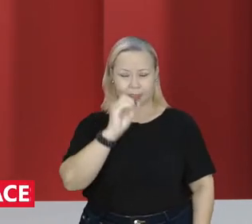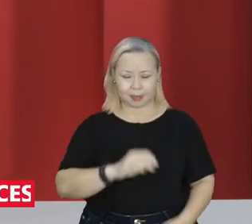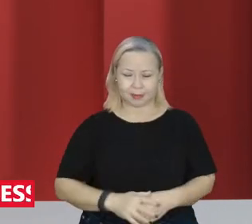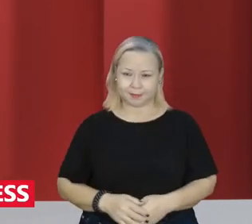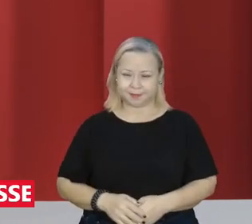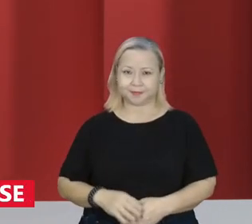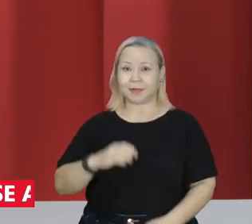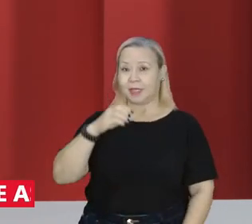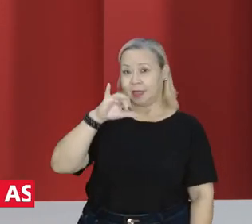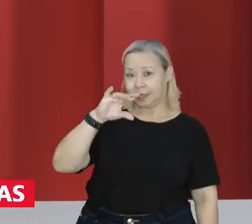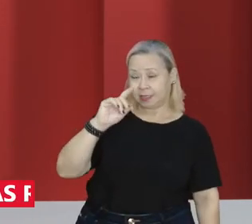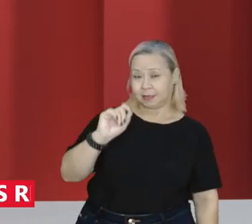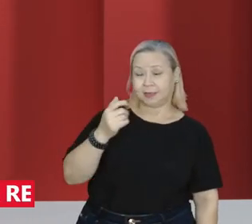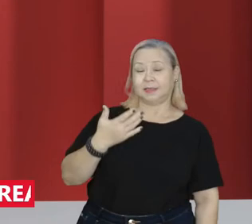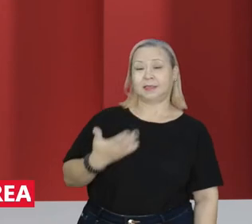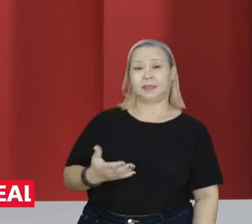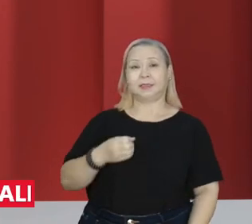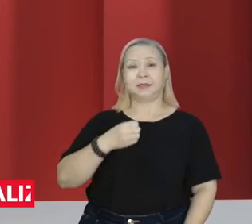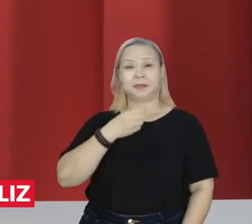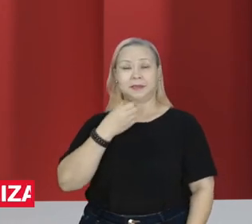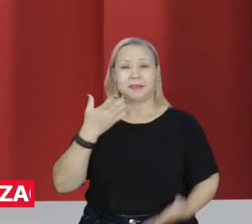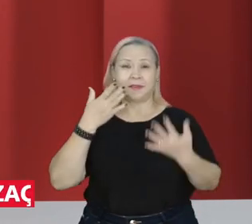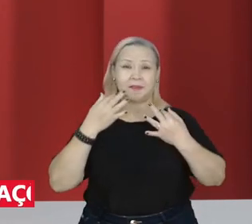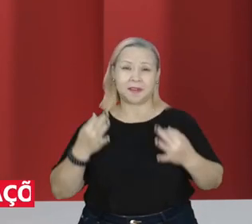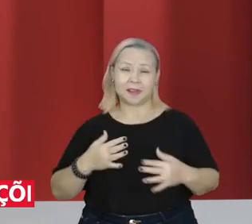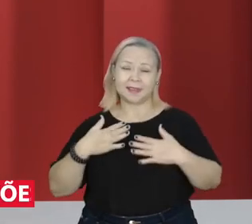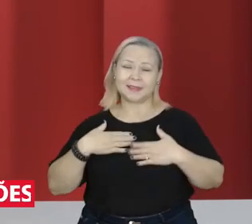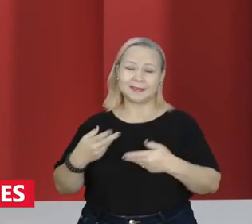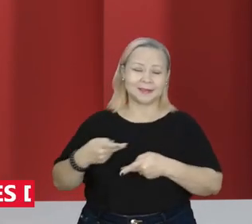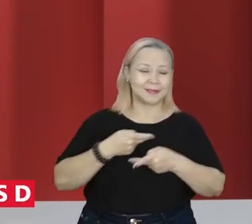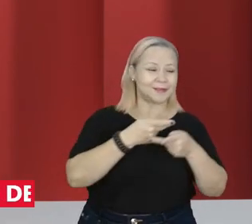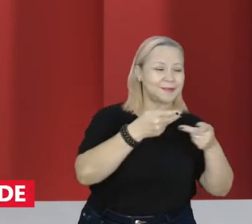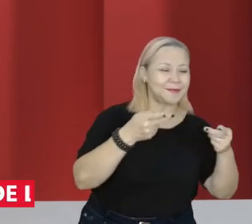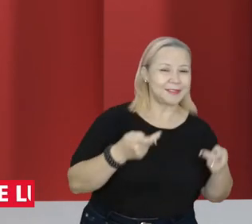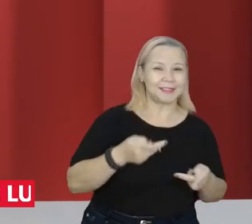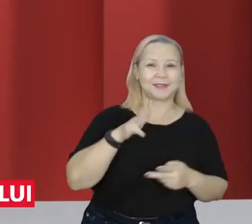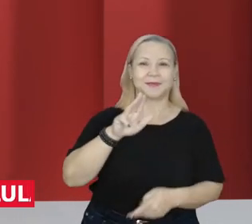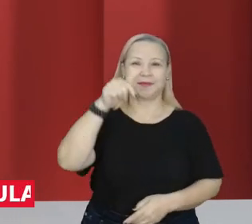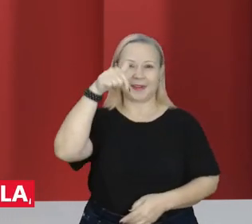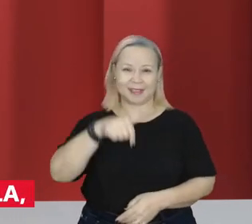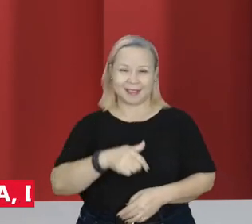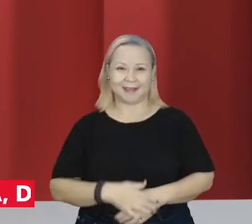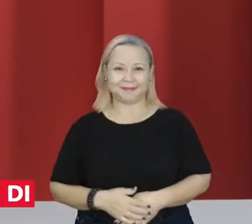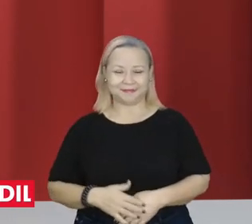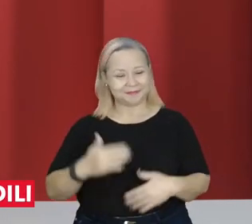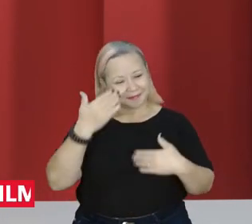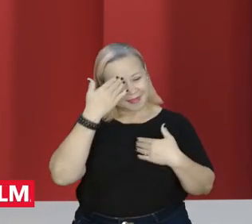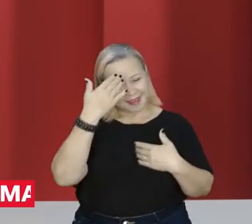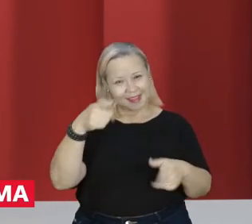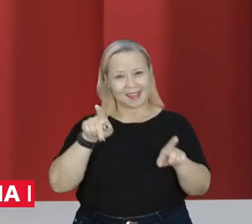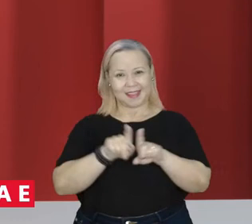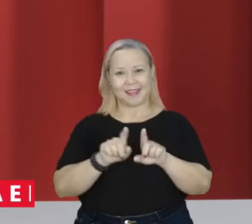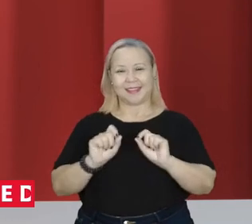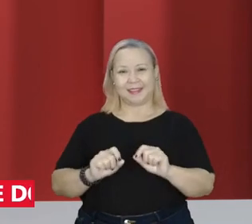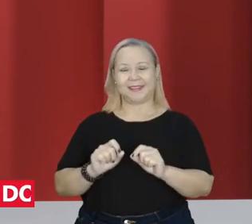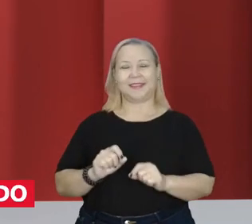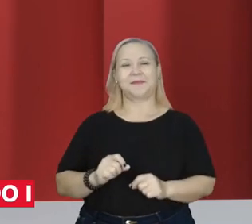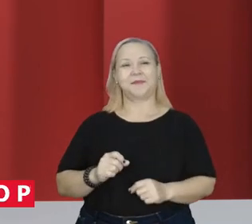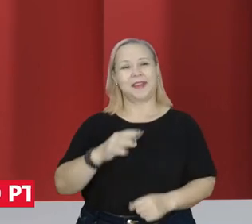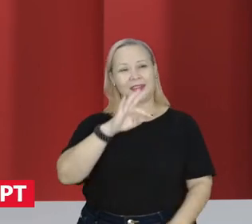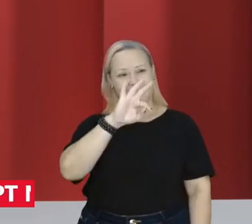de Pernambuco, feliz com a visita do meu eterno presidente Lula. Ela também agradece aqui a Tereza